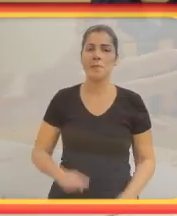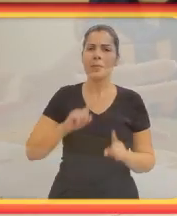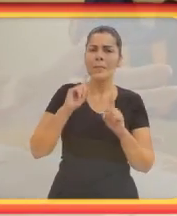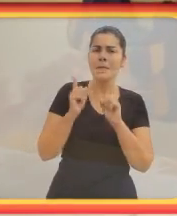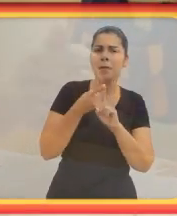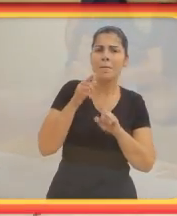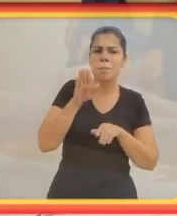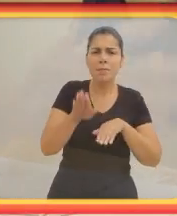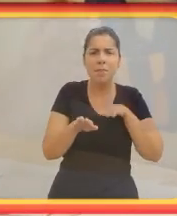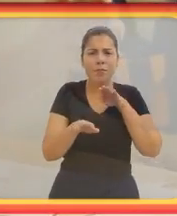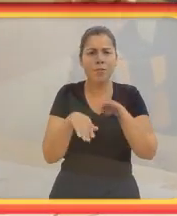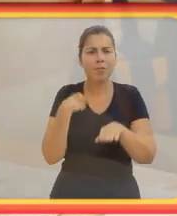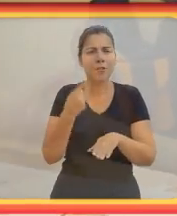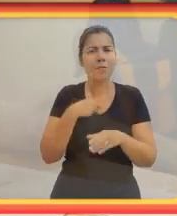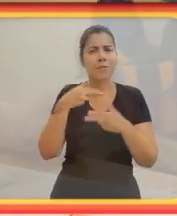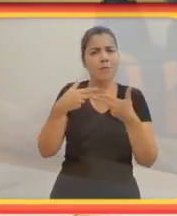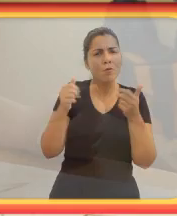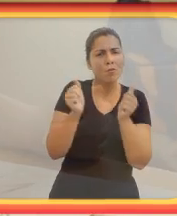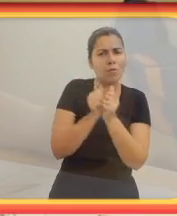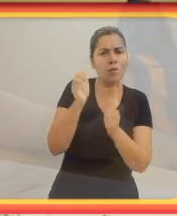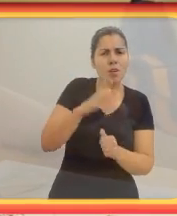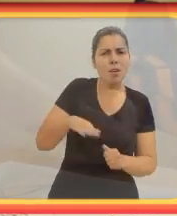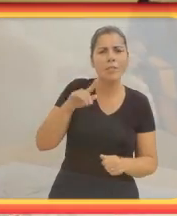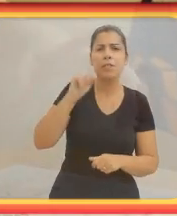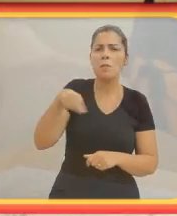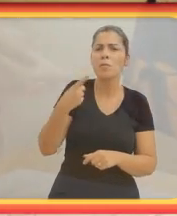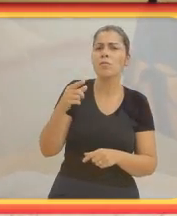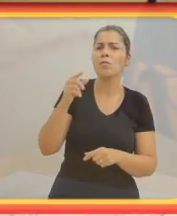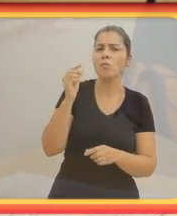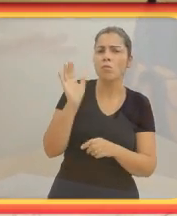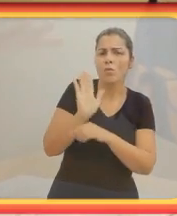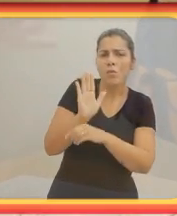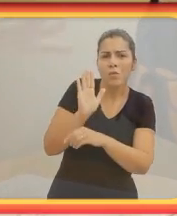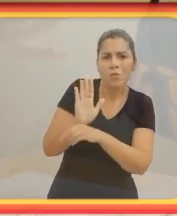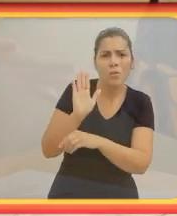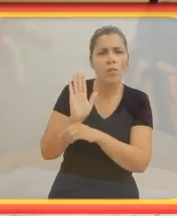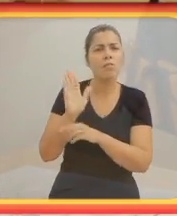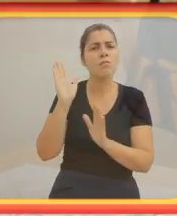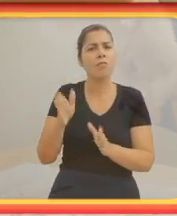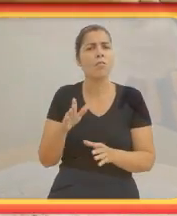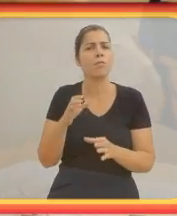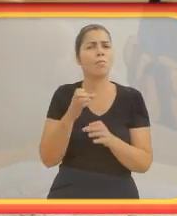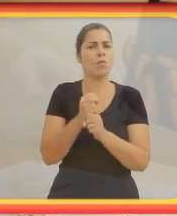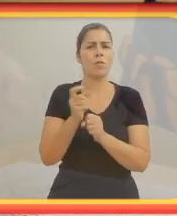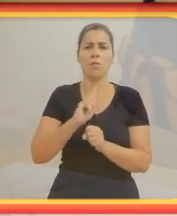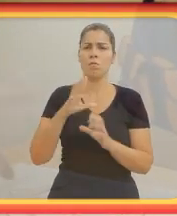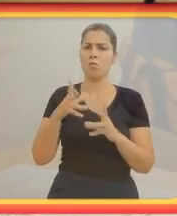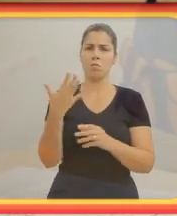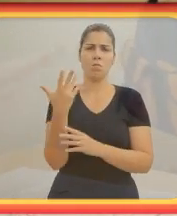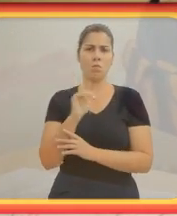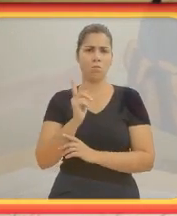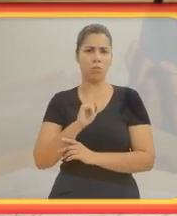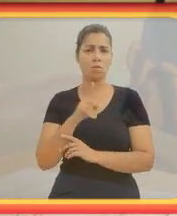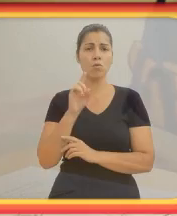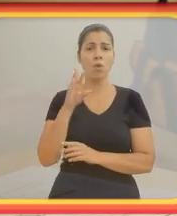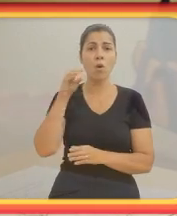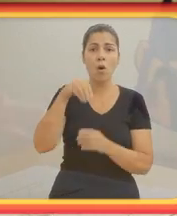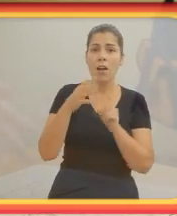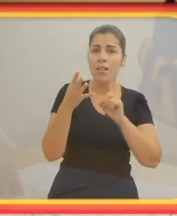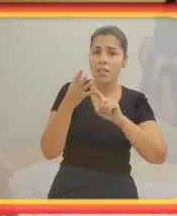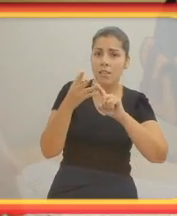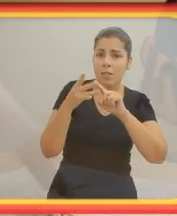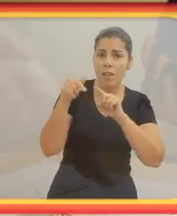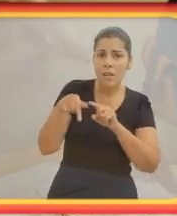O primeiro passo é fazermos as coisas junto com a criança. Depois vamos tirando a ajuda. Já não seguramos a mão toda,